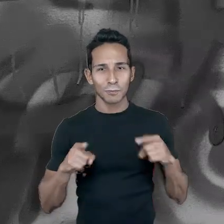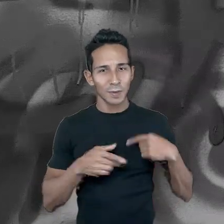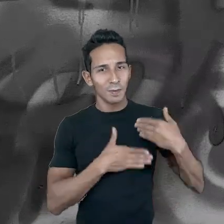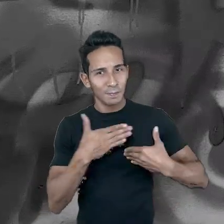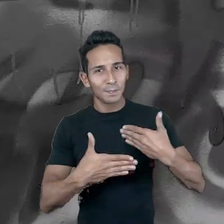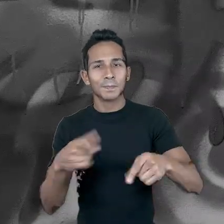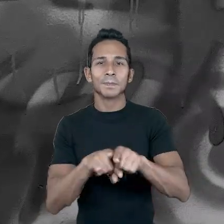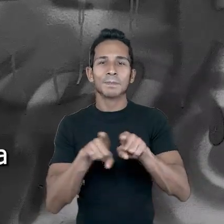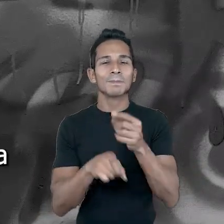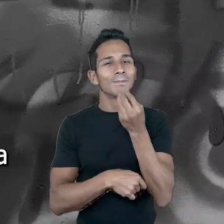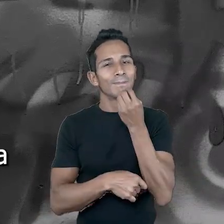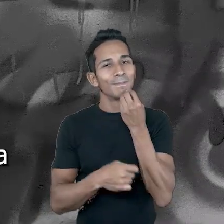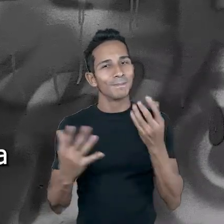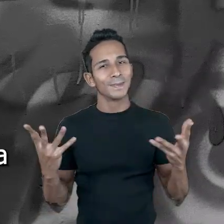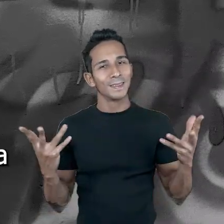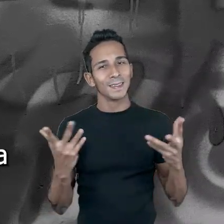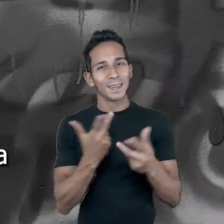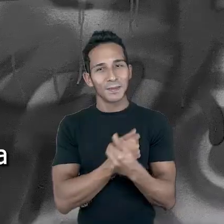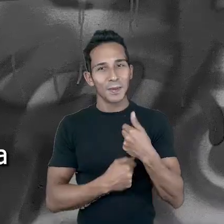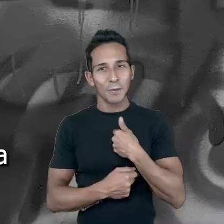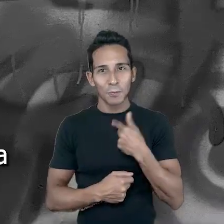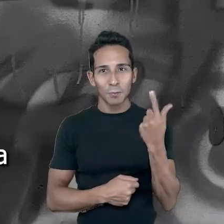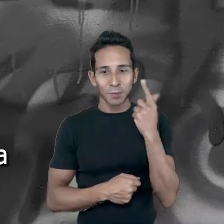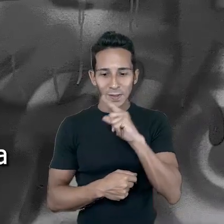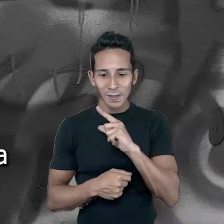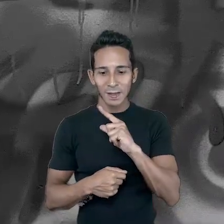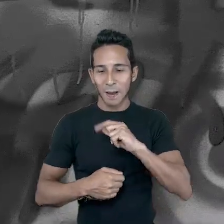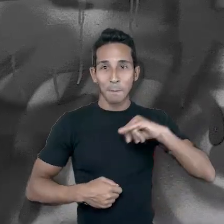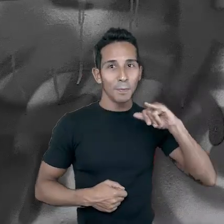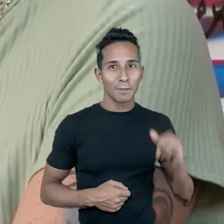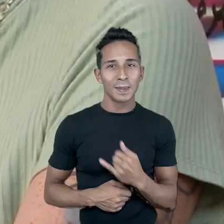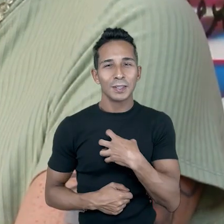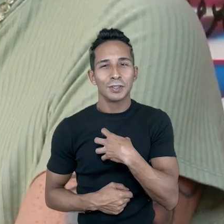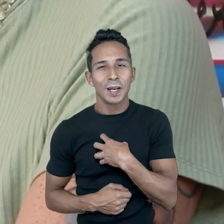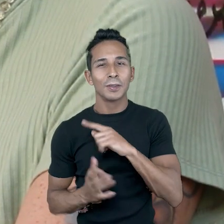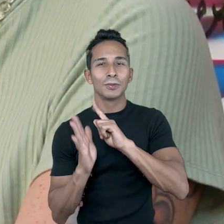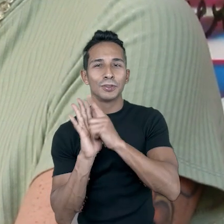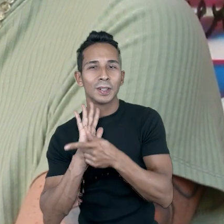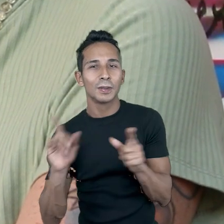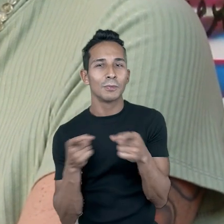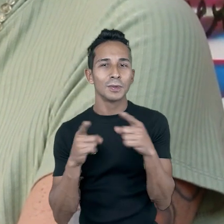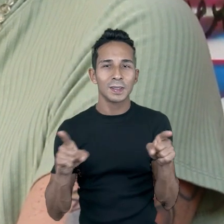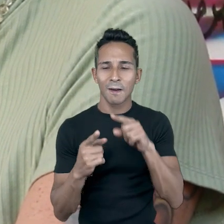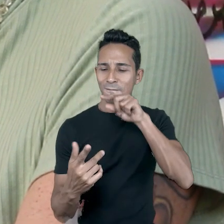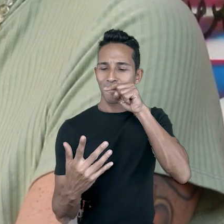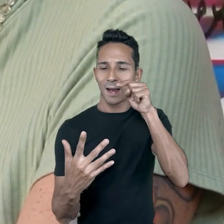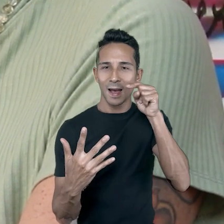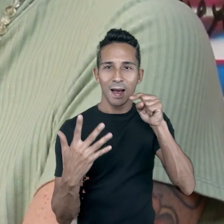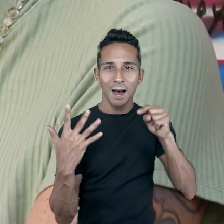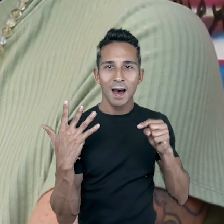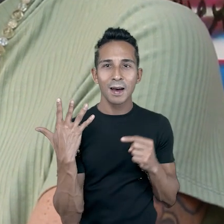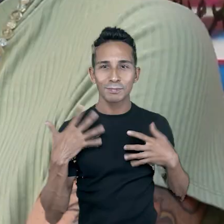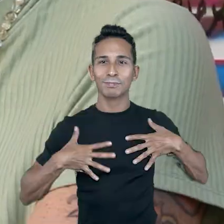existência musical, né? E também foi uma oportunidade maravilhosa de eu poder Explorar todos esses aspectos